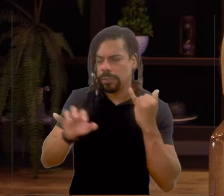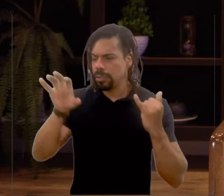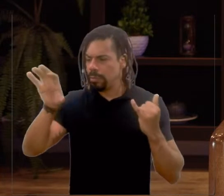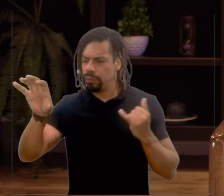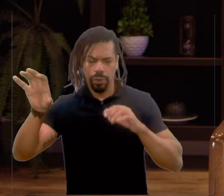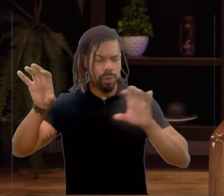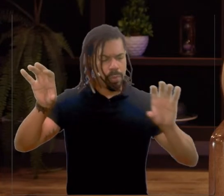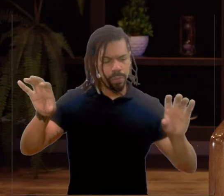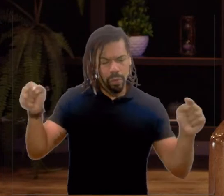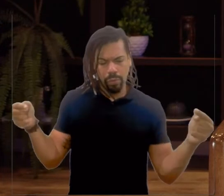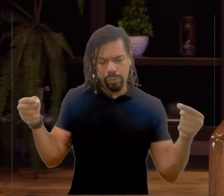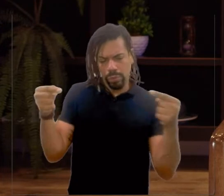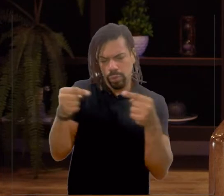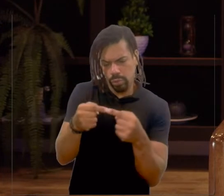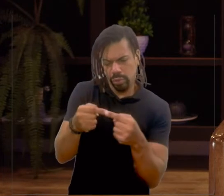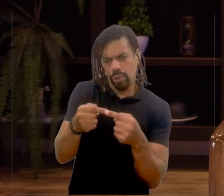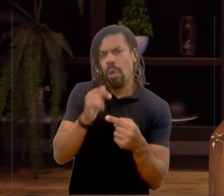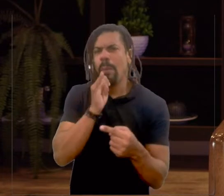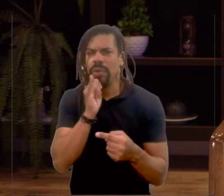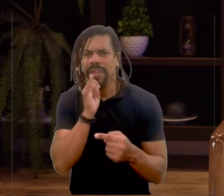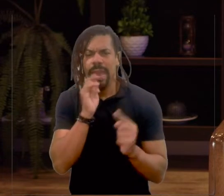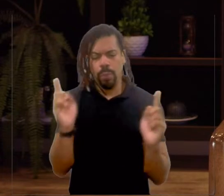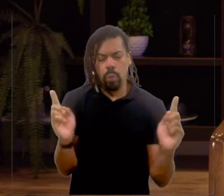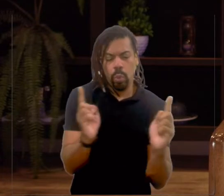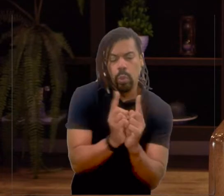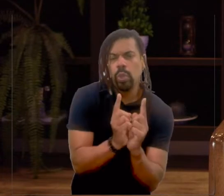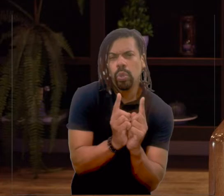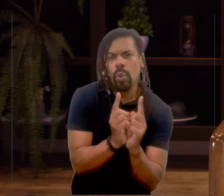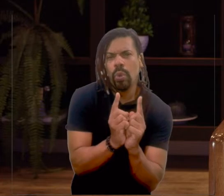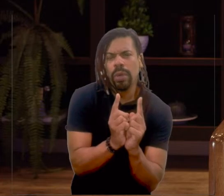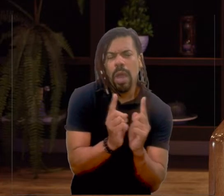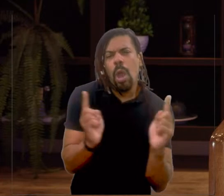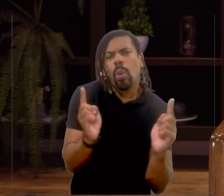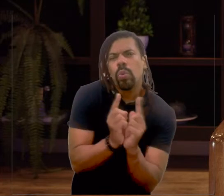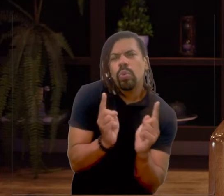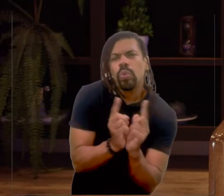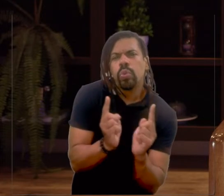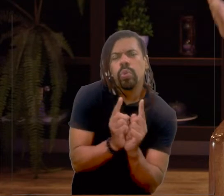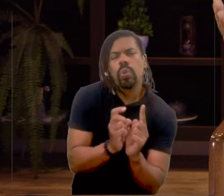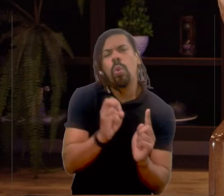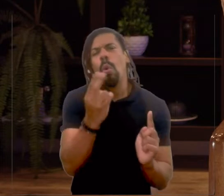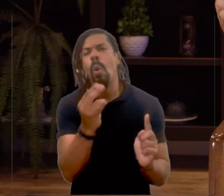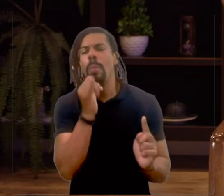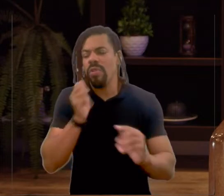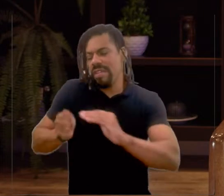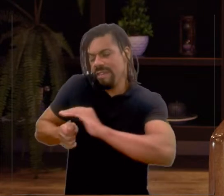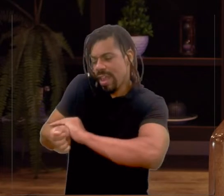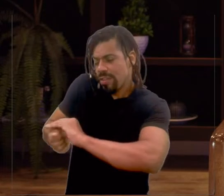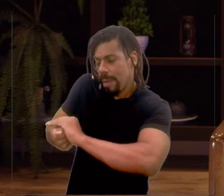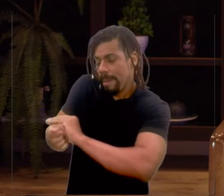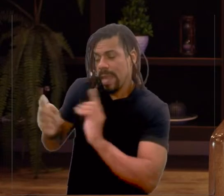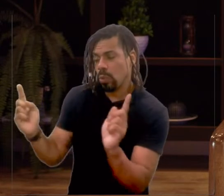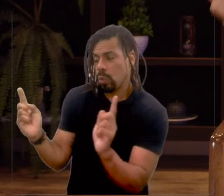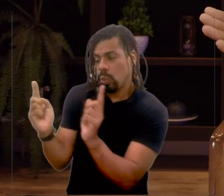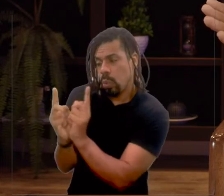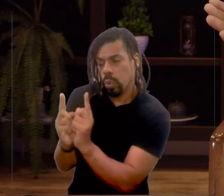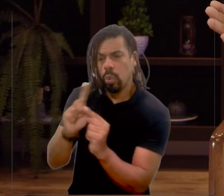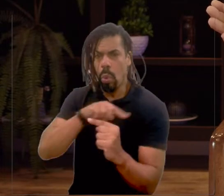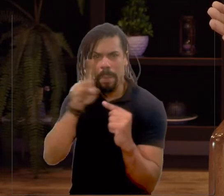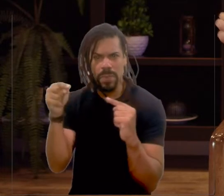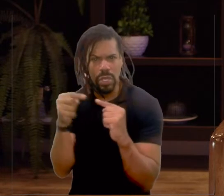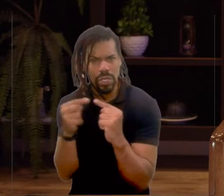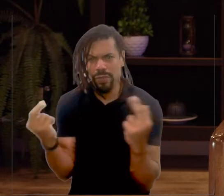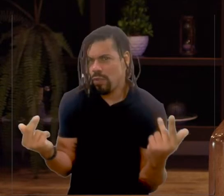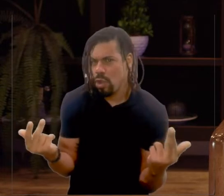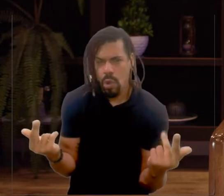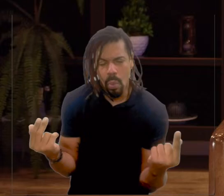essas duas coisas e fazer a escolha dos seus investimentos de acordo com o prazo seus objetivos se os investimentos tem prazo